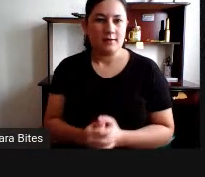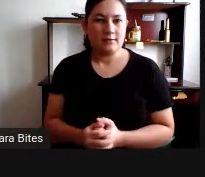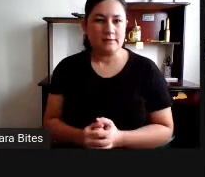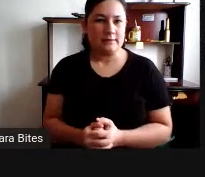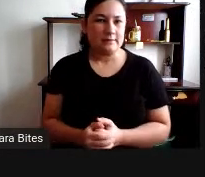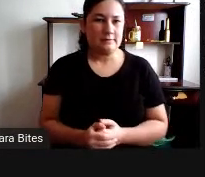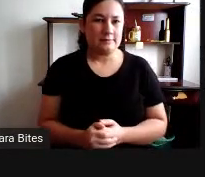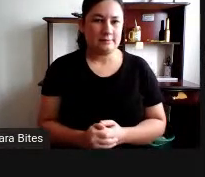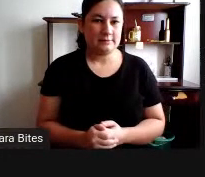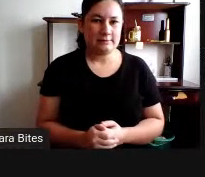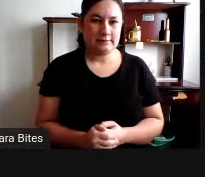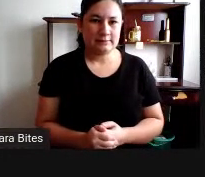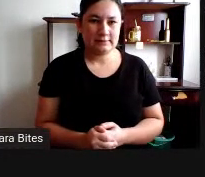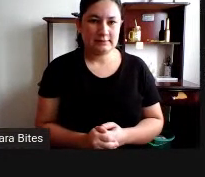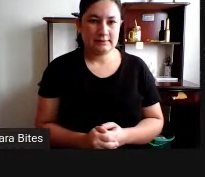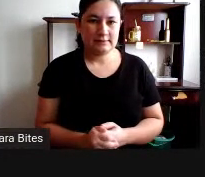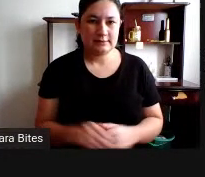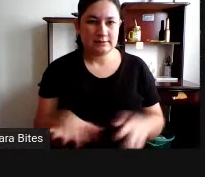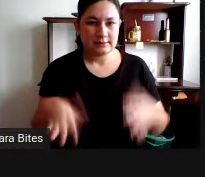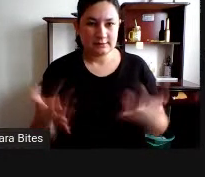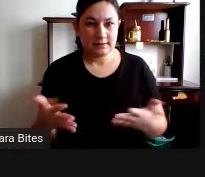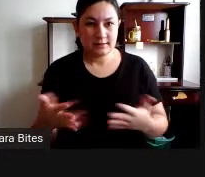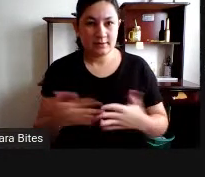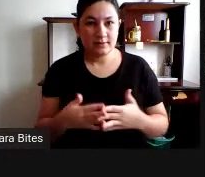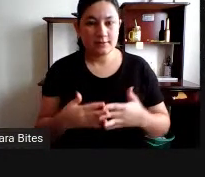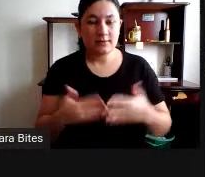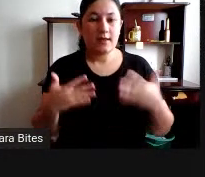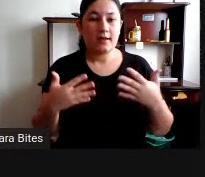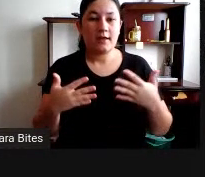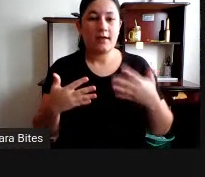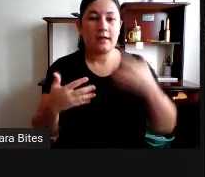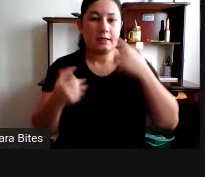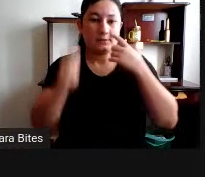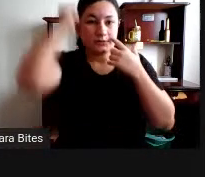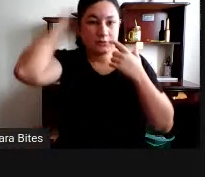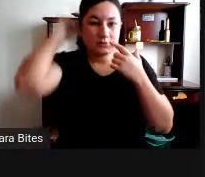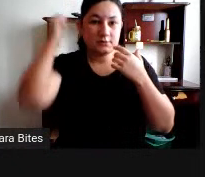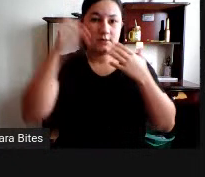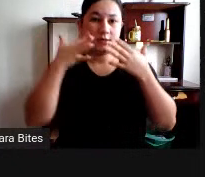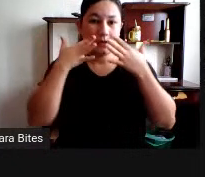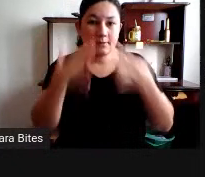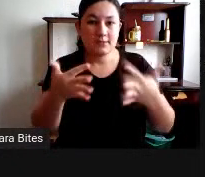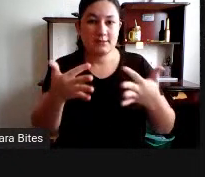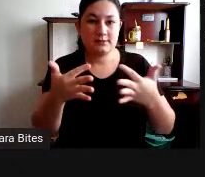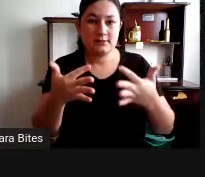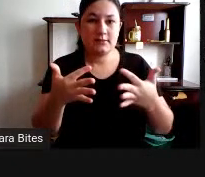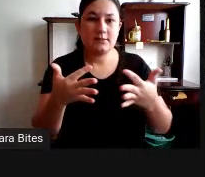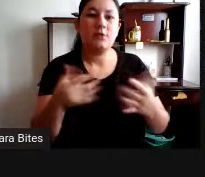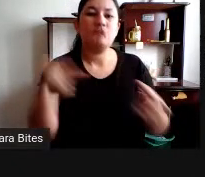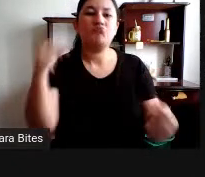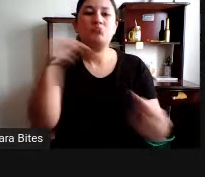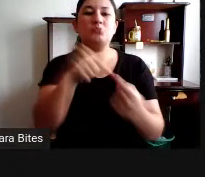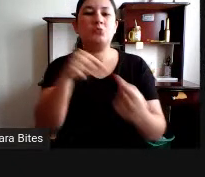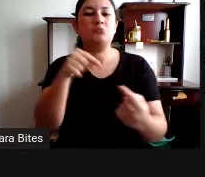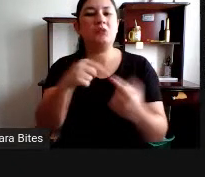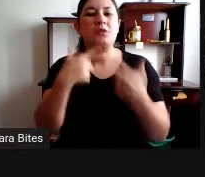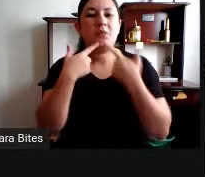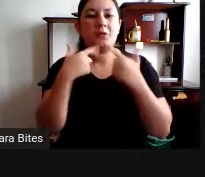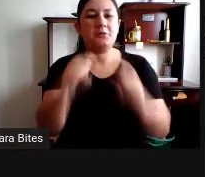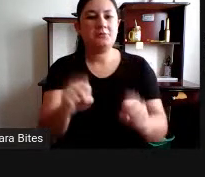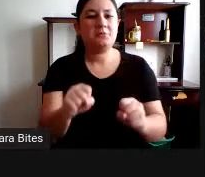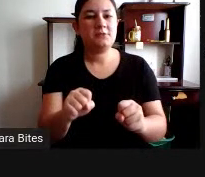considerando que ele apresenta, o Saussure apresenta para nós um objeto da linguística